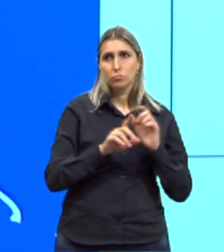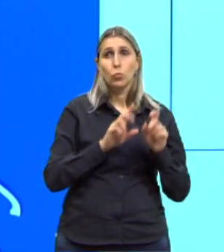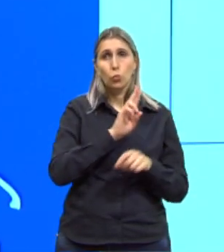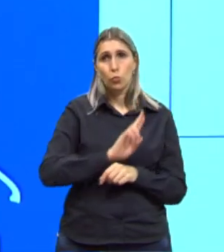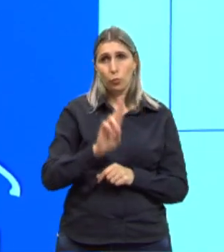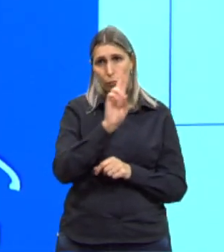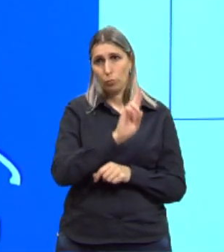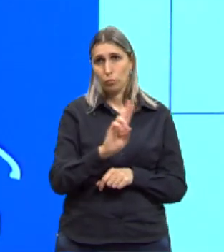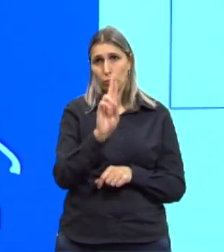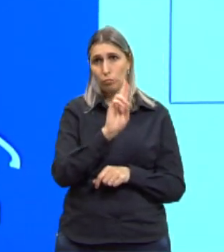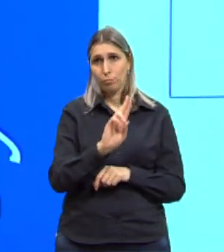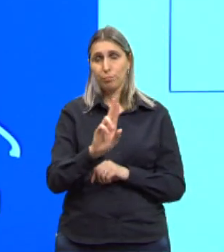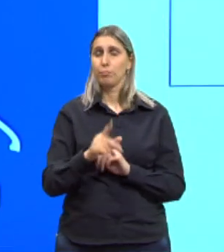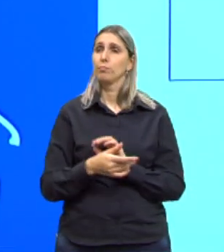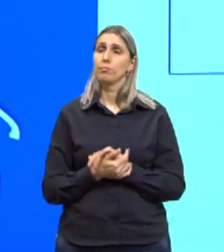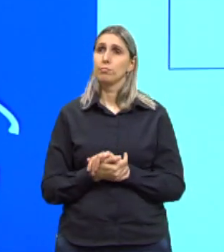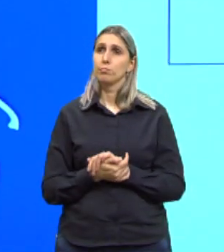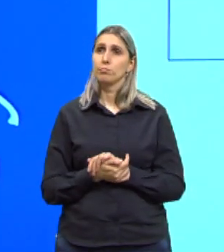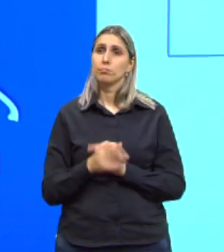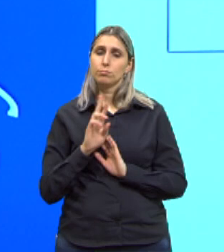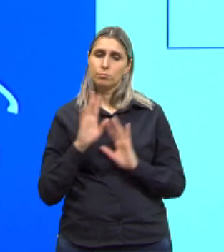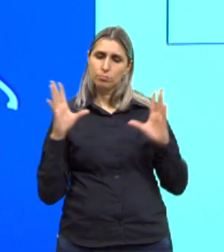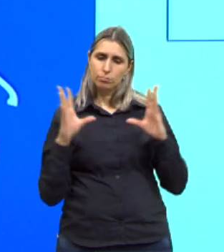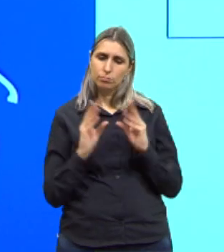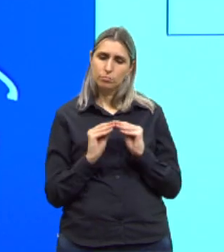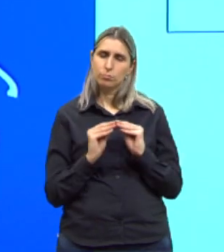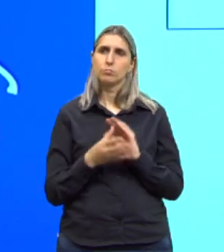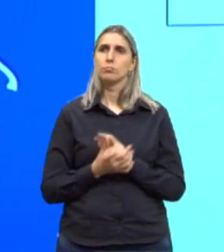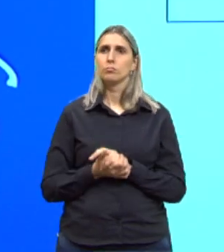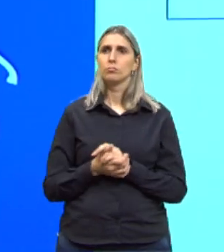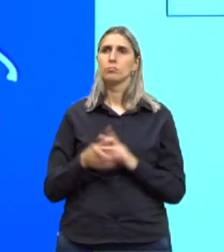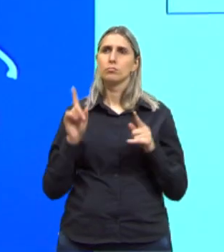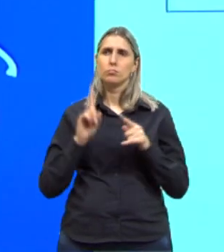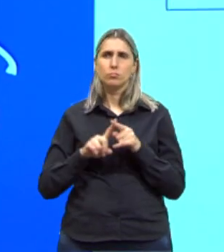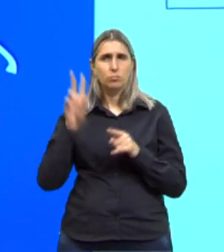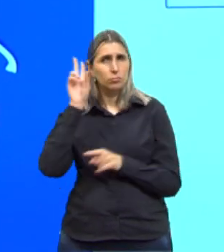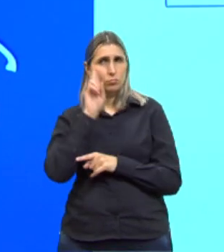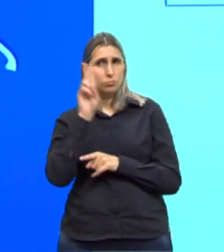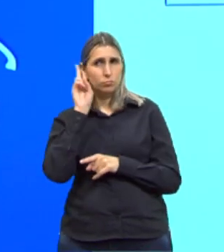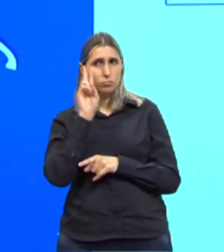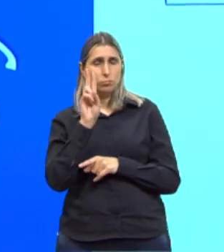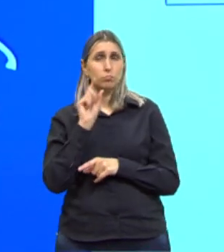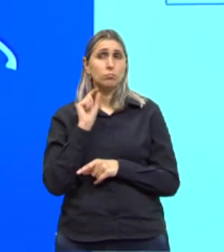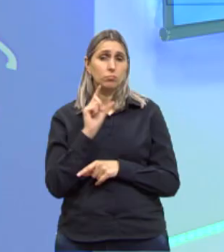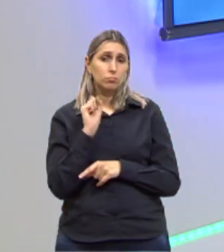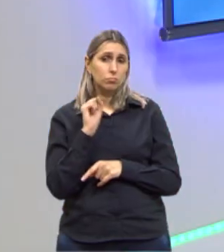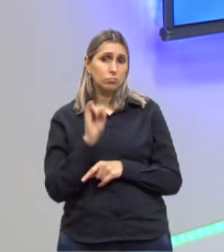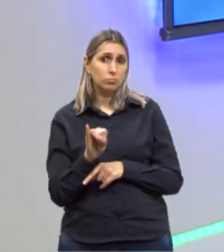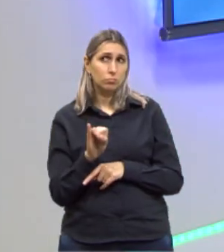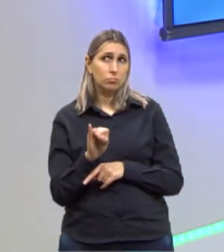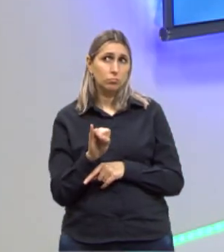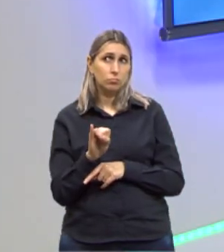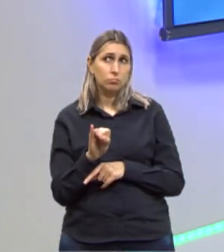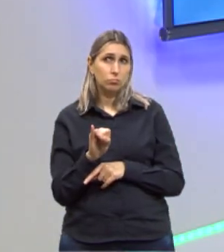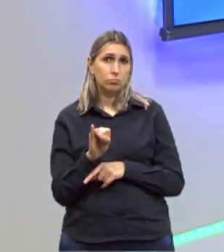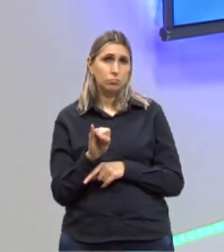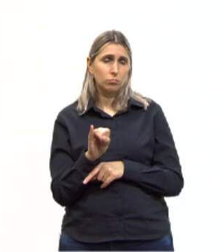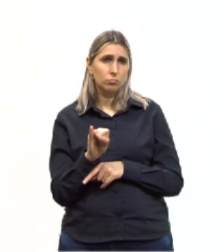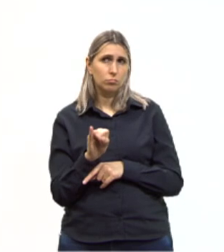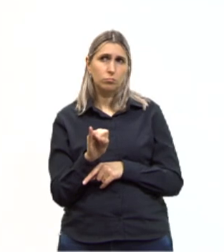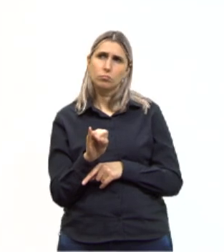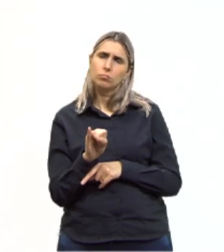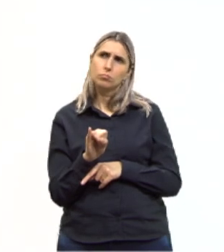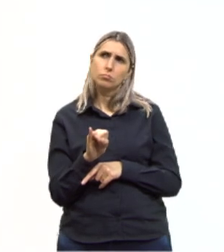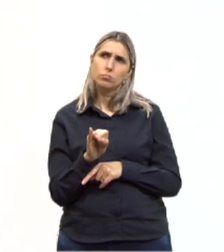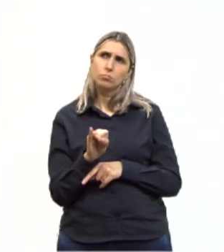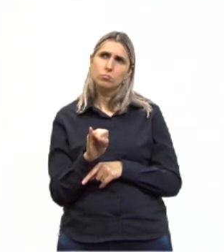Usa esse resumo. Por quê? Para tu lembrar que se ela estava ao